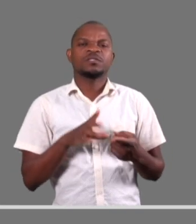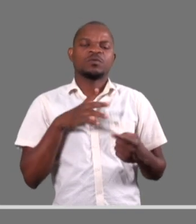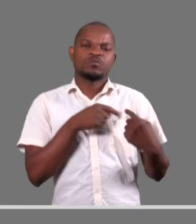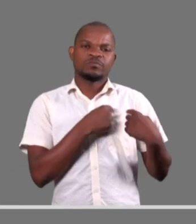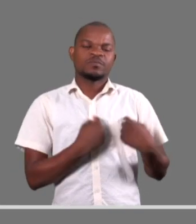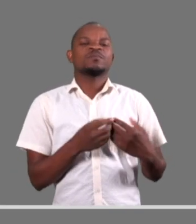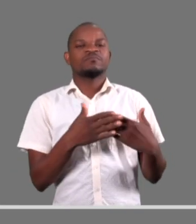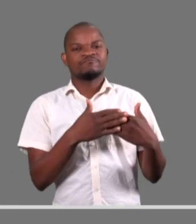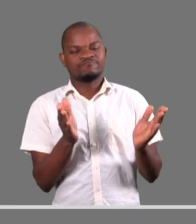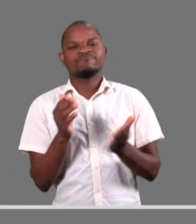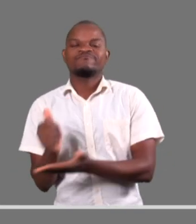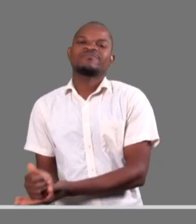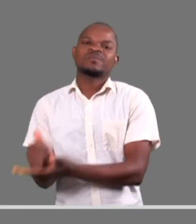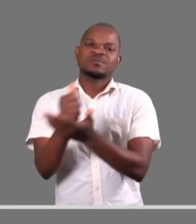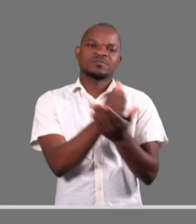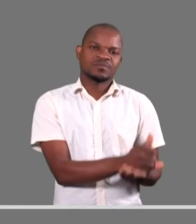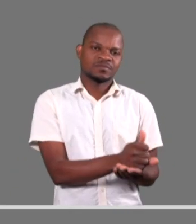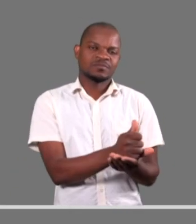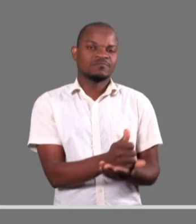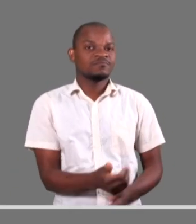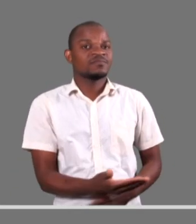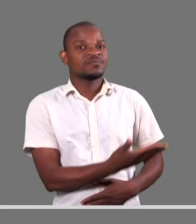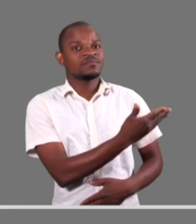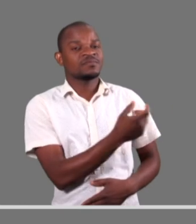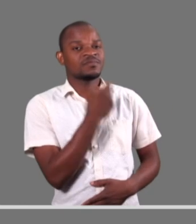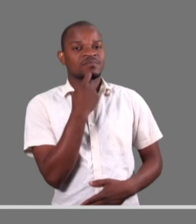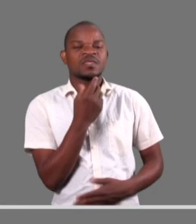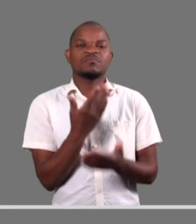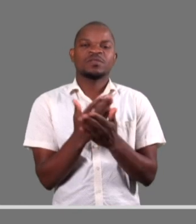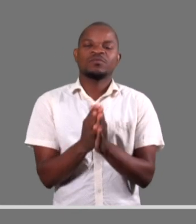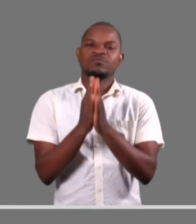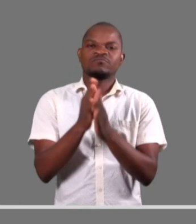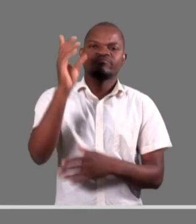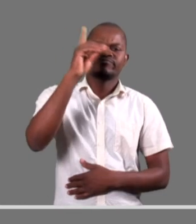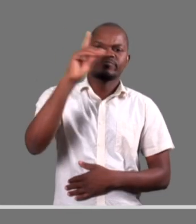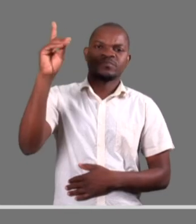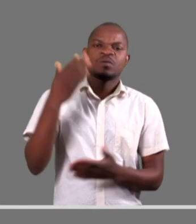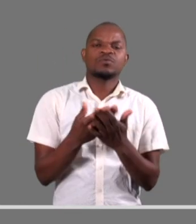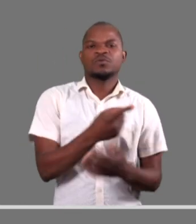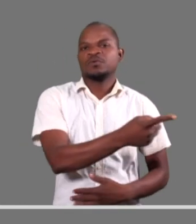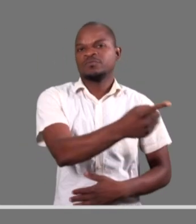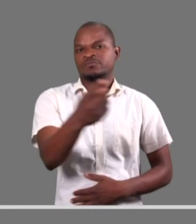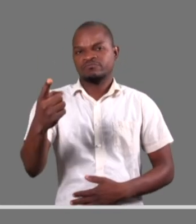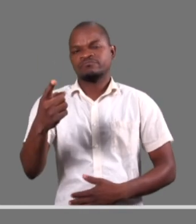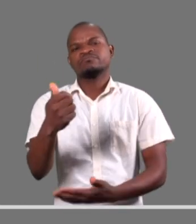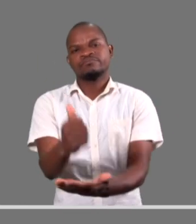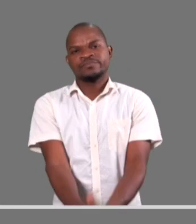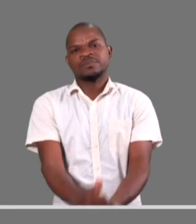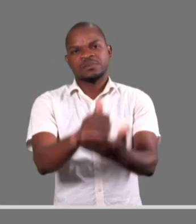aberto para apoiar. Eu agradeço a Deus pelo vosso gesto